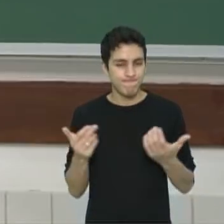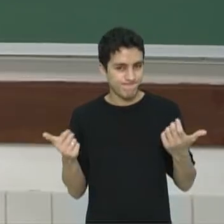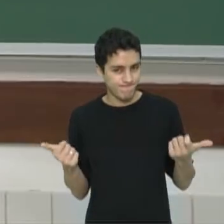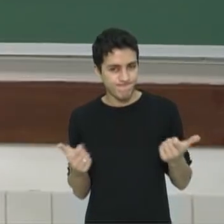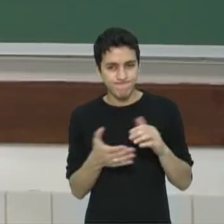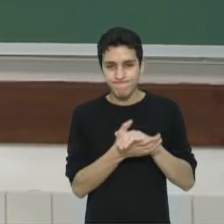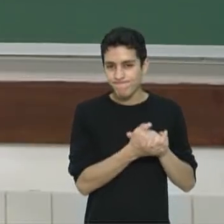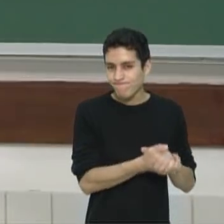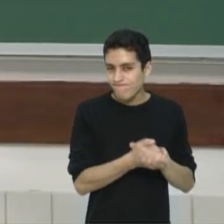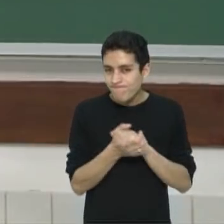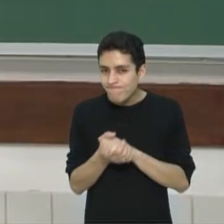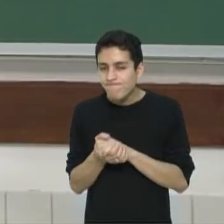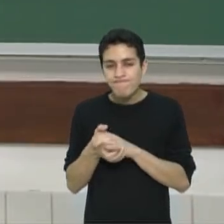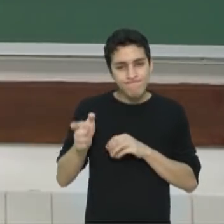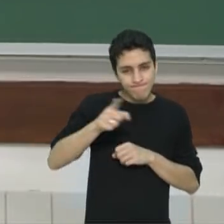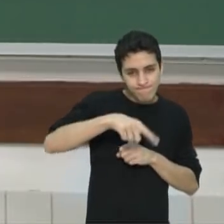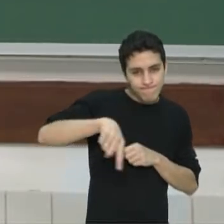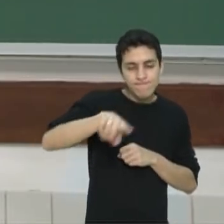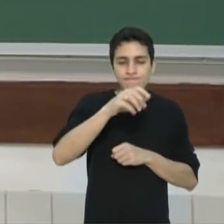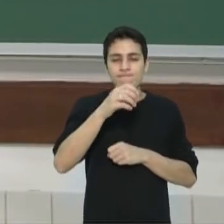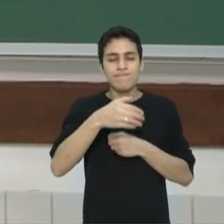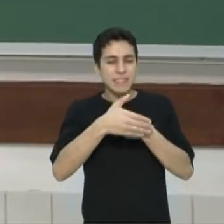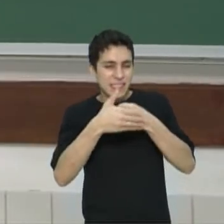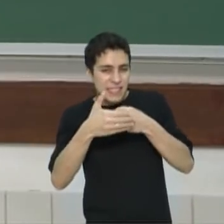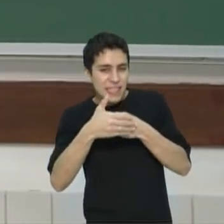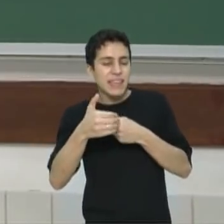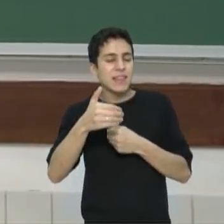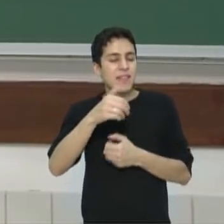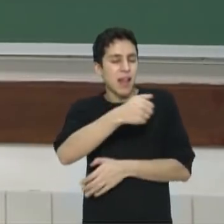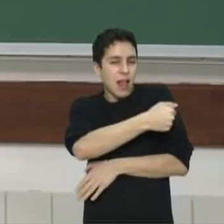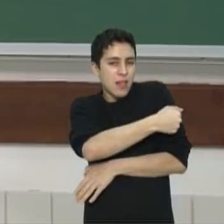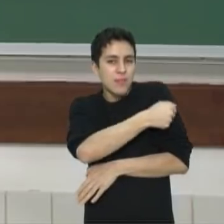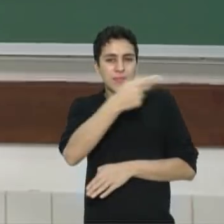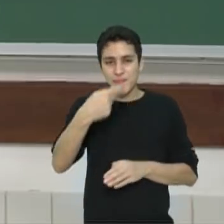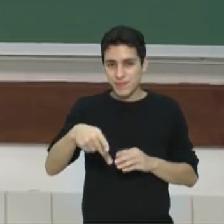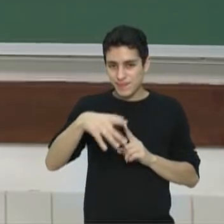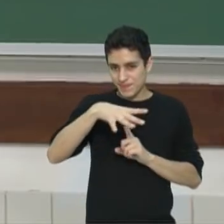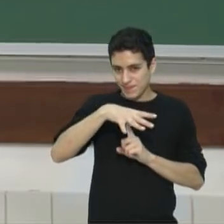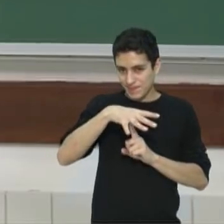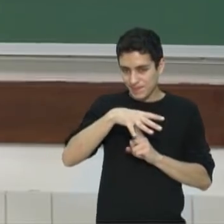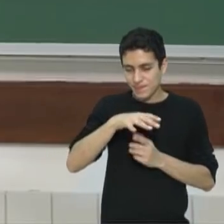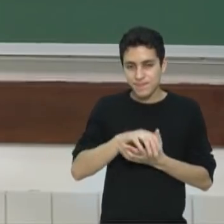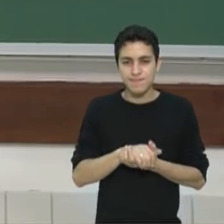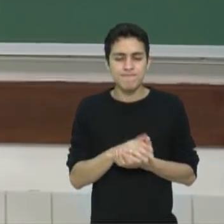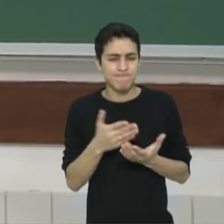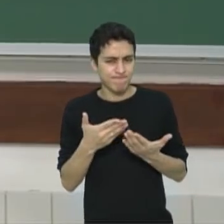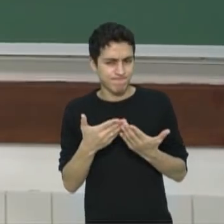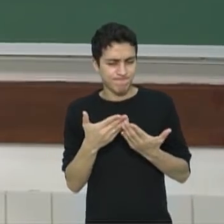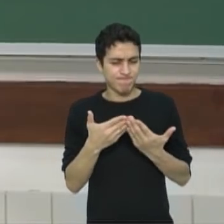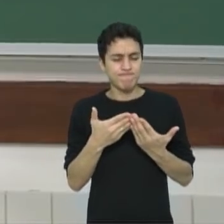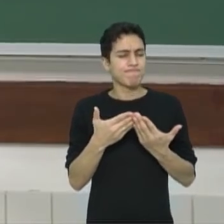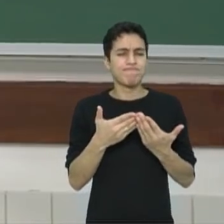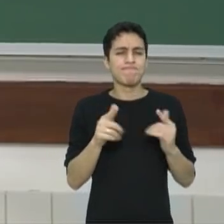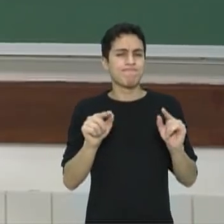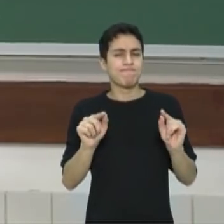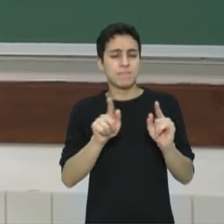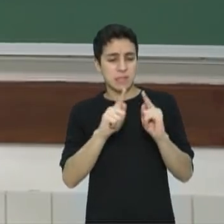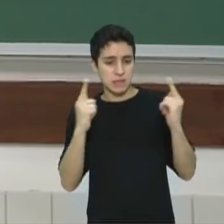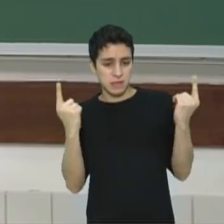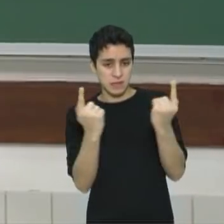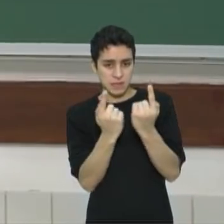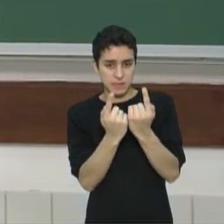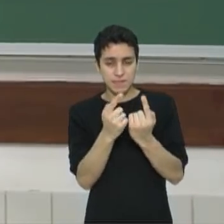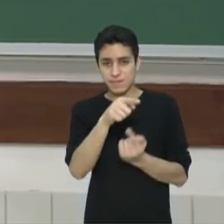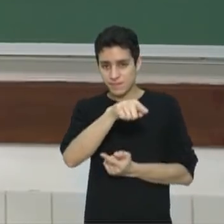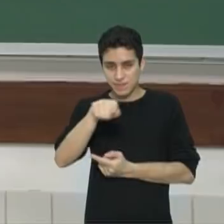Salve, salve, meus queridos estudantes do estado do Paraná. Mais uma aula Paraná de Geografia para o nono ano do Ensino